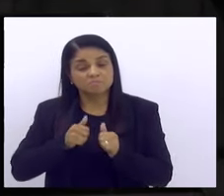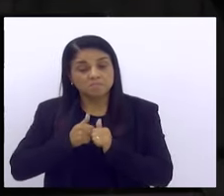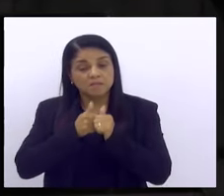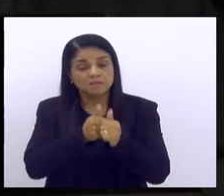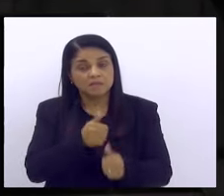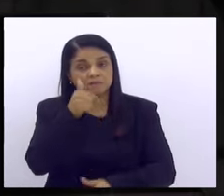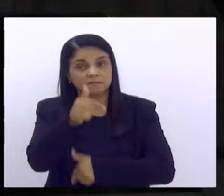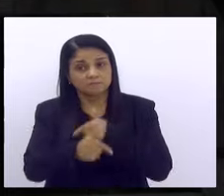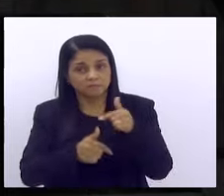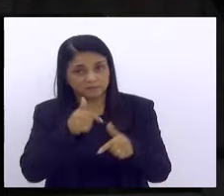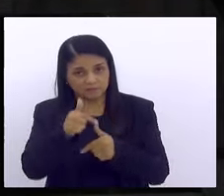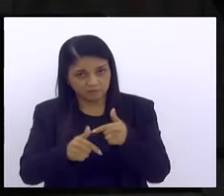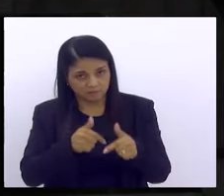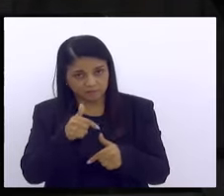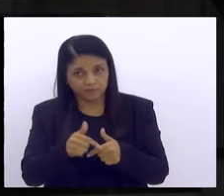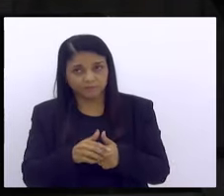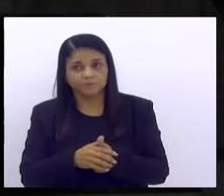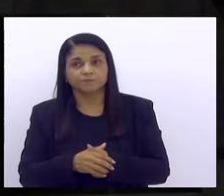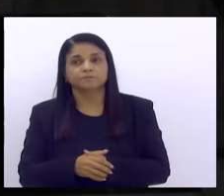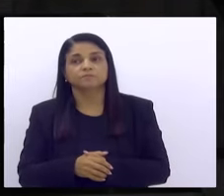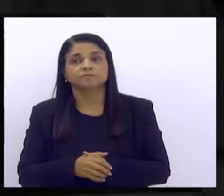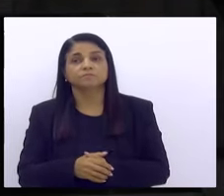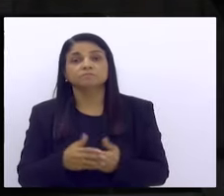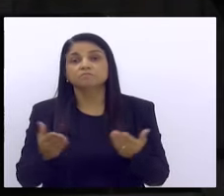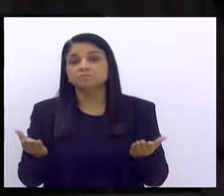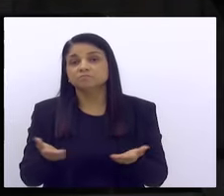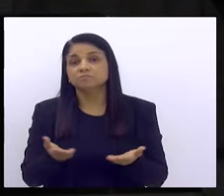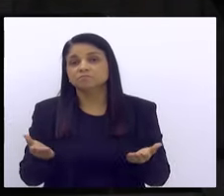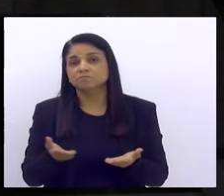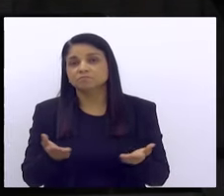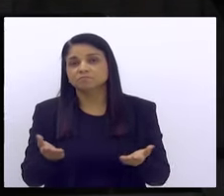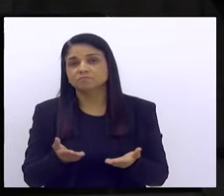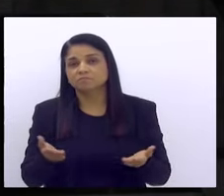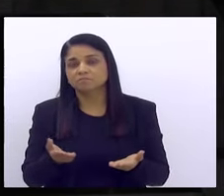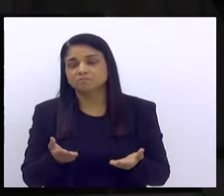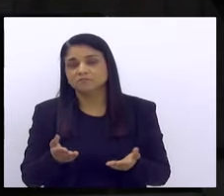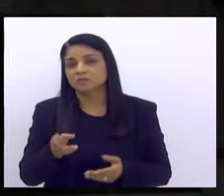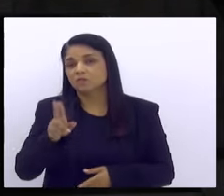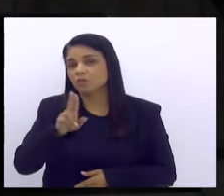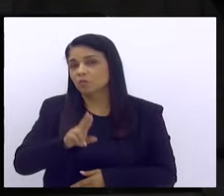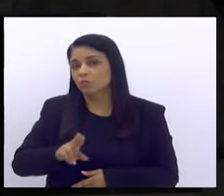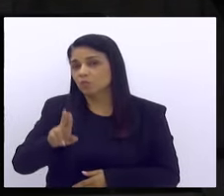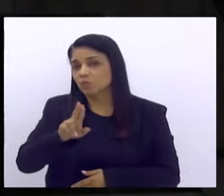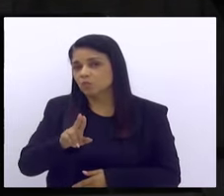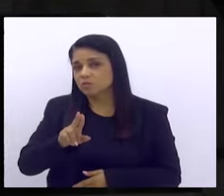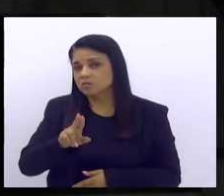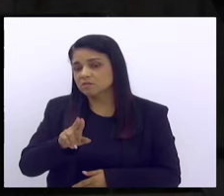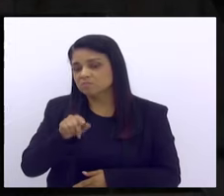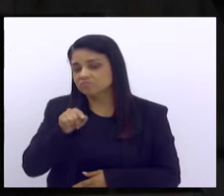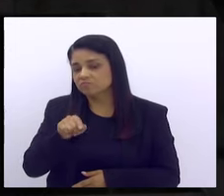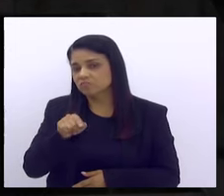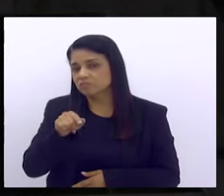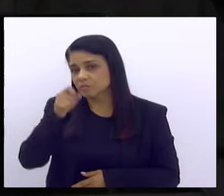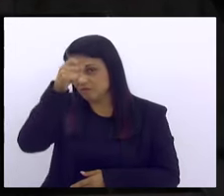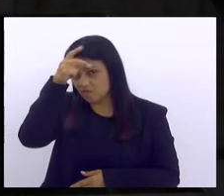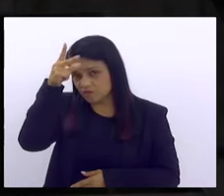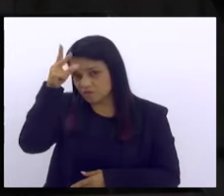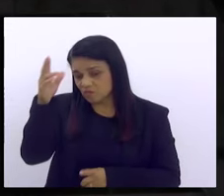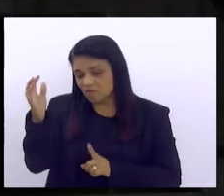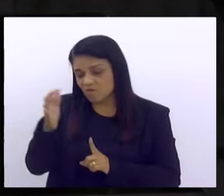trabalhador. Persegue trabalhador. E agora usa da sua influência,